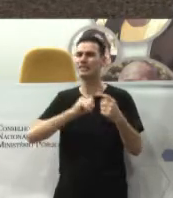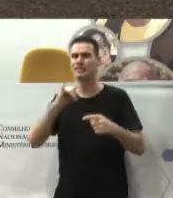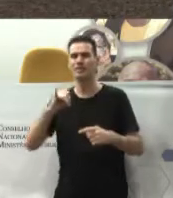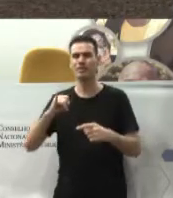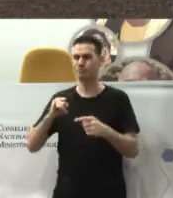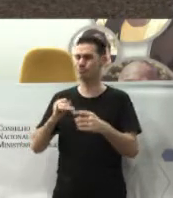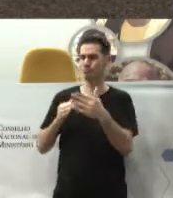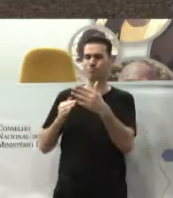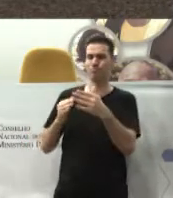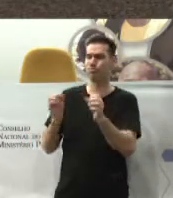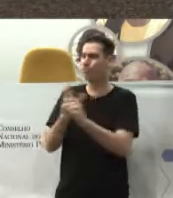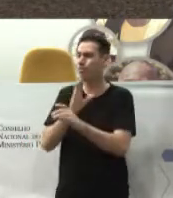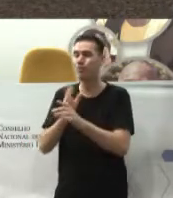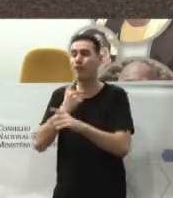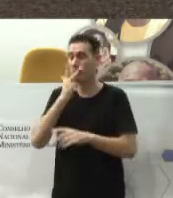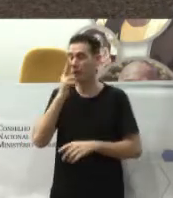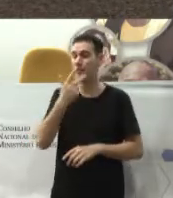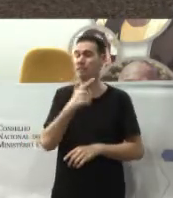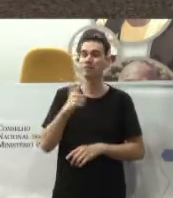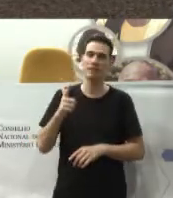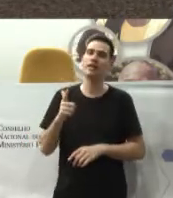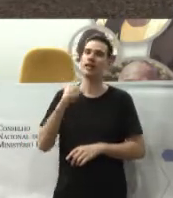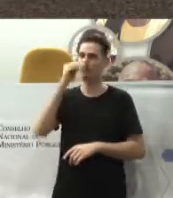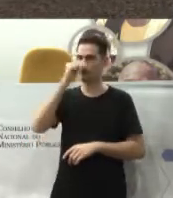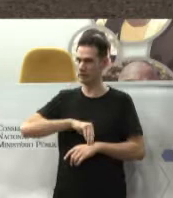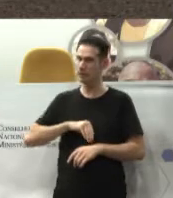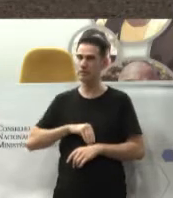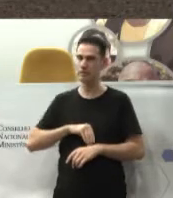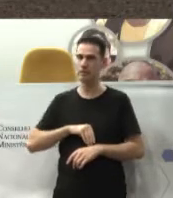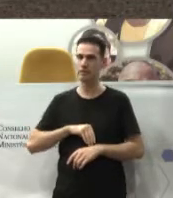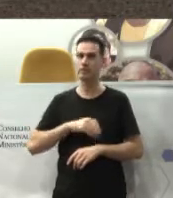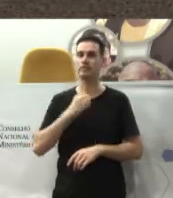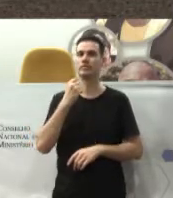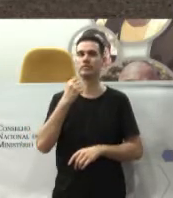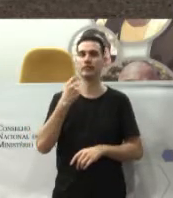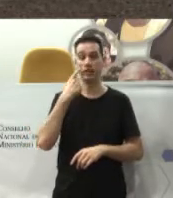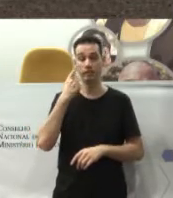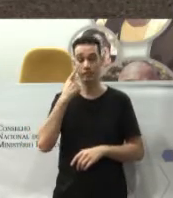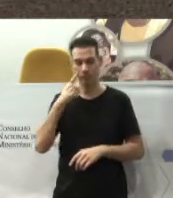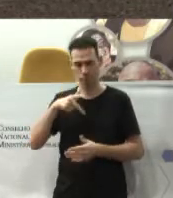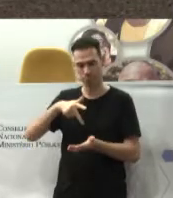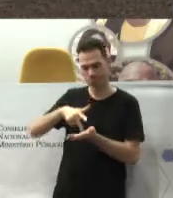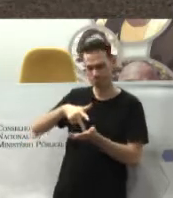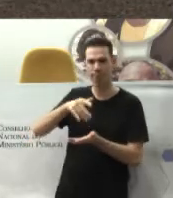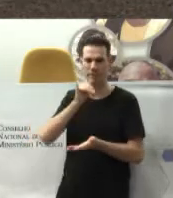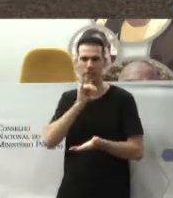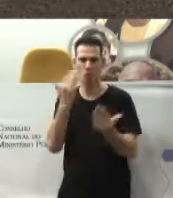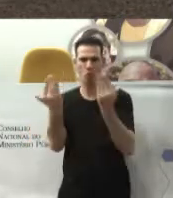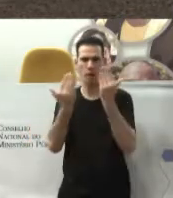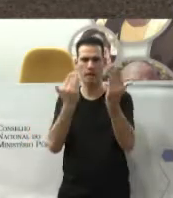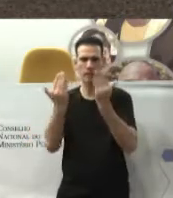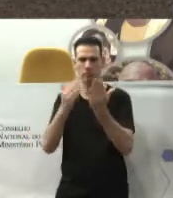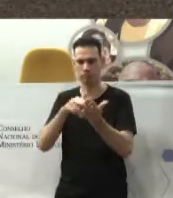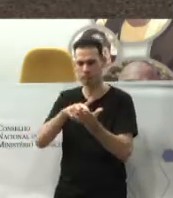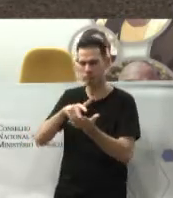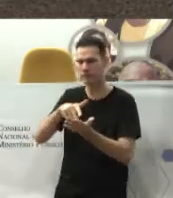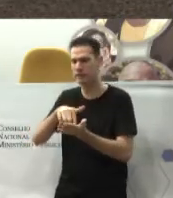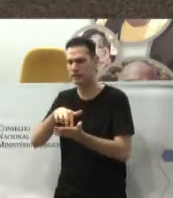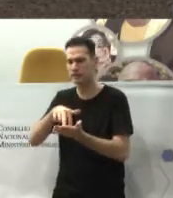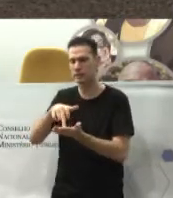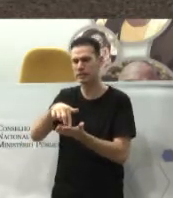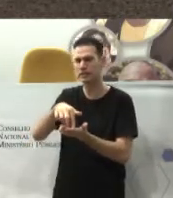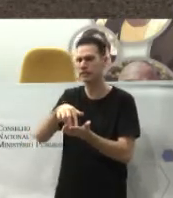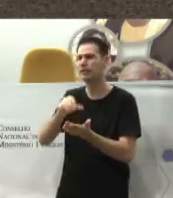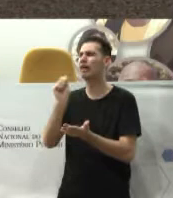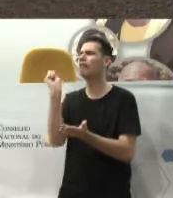Nessas demandas estruturais, você tem que trabalhar com metas a curto prazo. É entender que são passos. Passos que vão levar ao